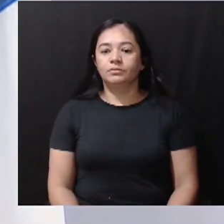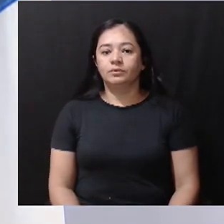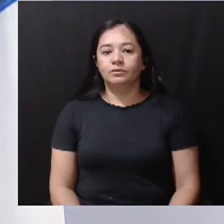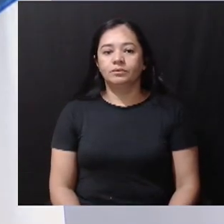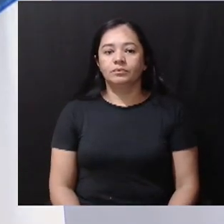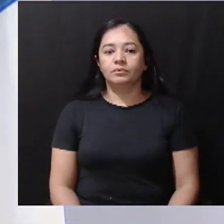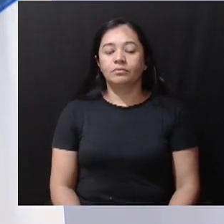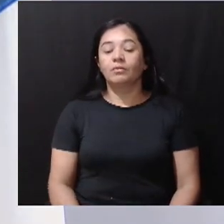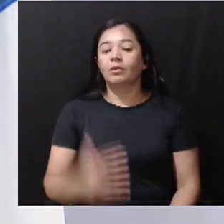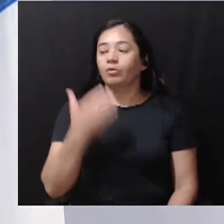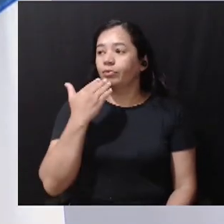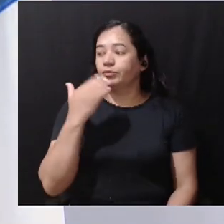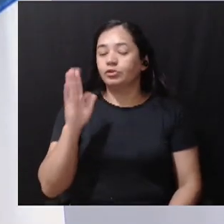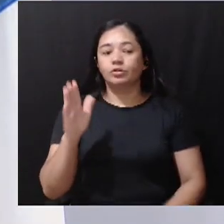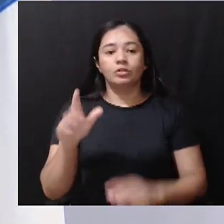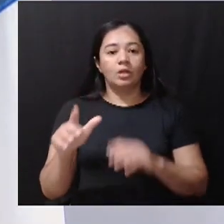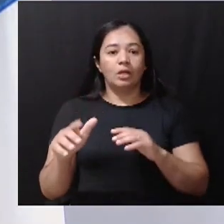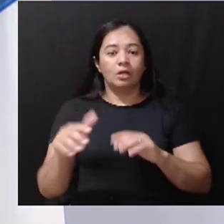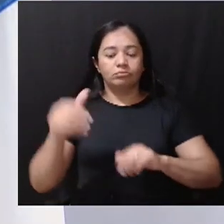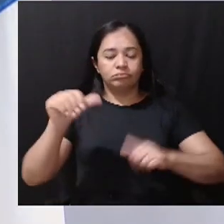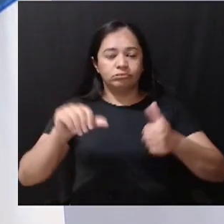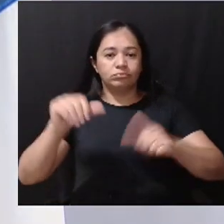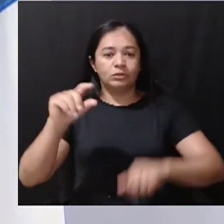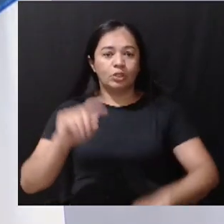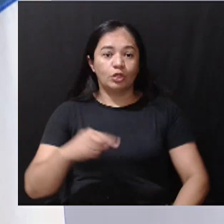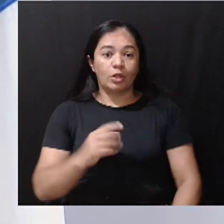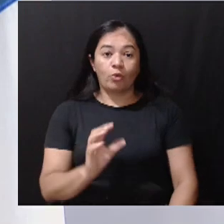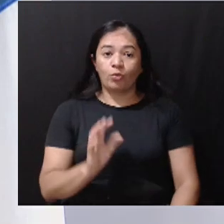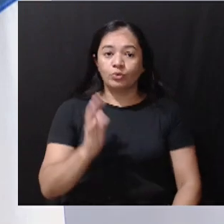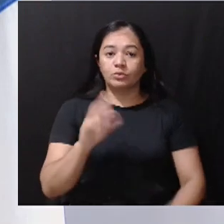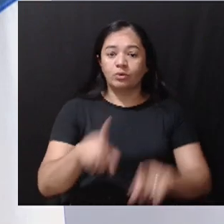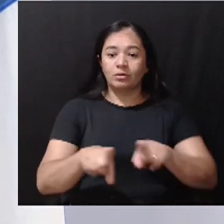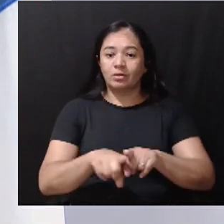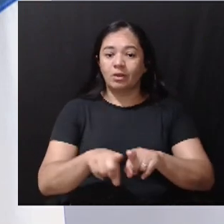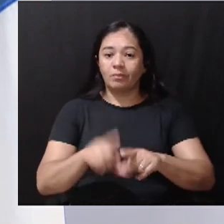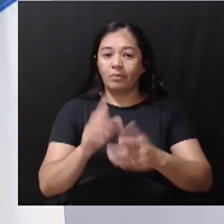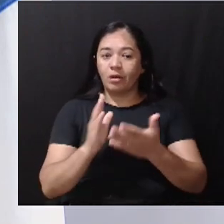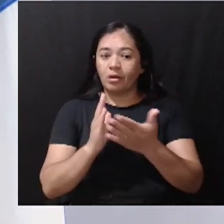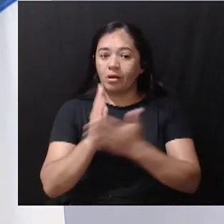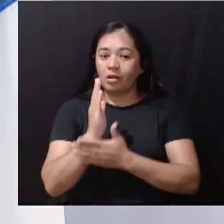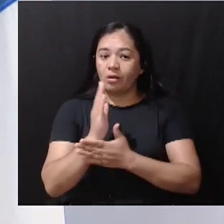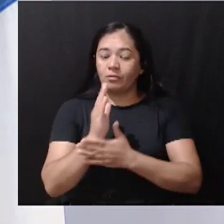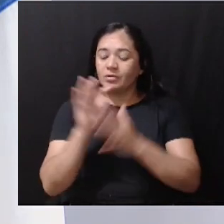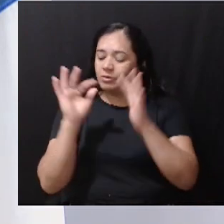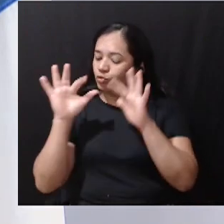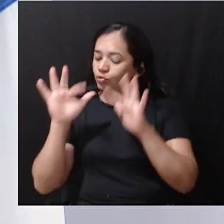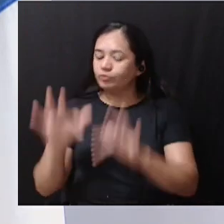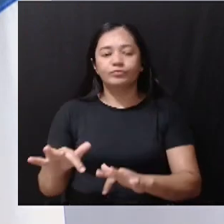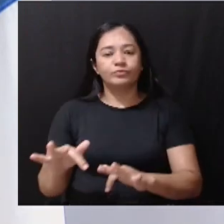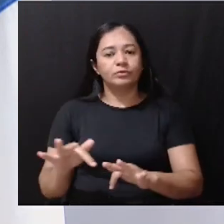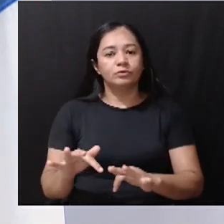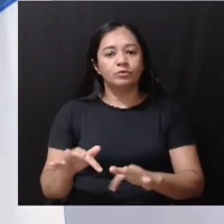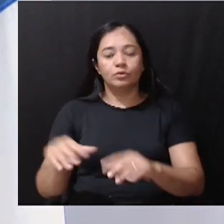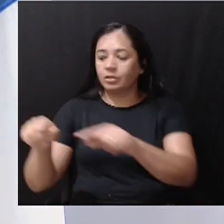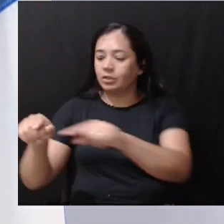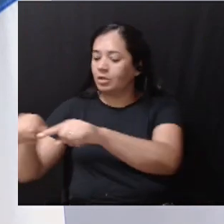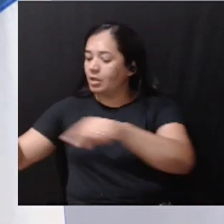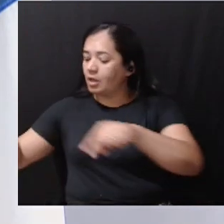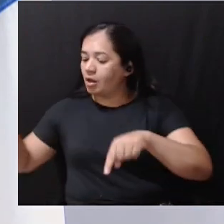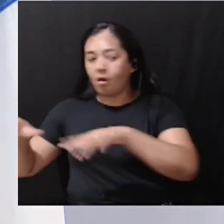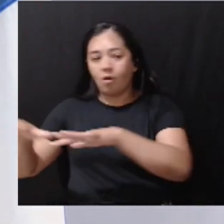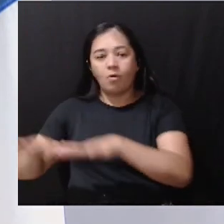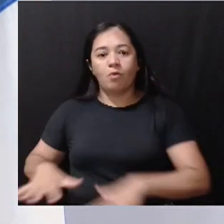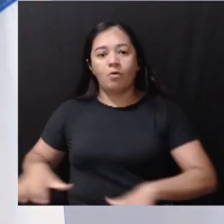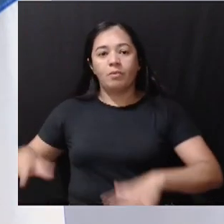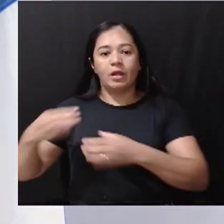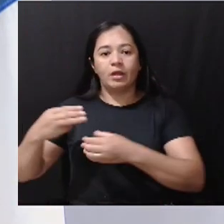foi analisado, nós tivemos também a aprovação por definitivo da doação de uma área municipal